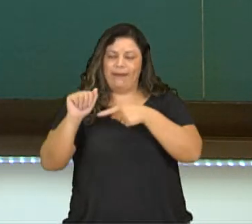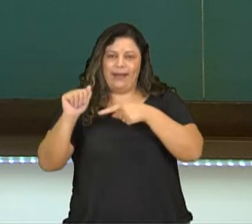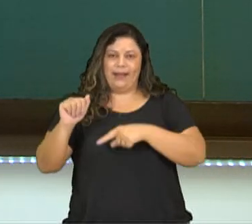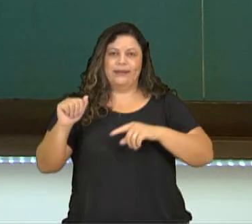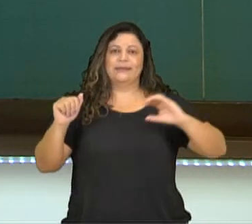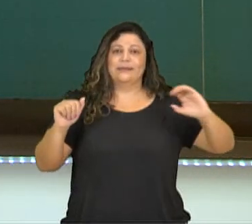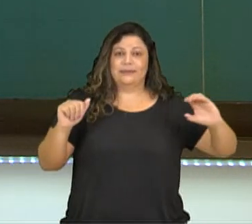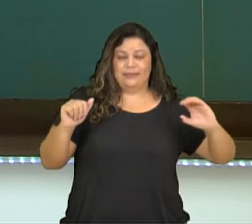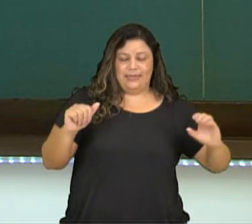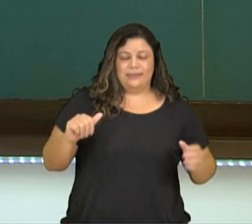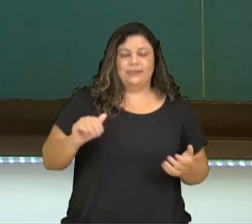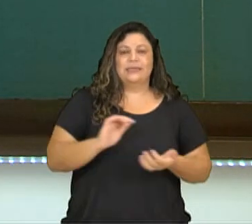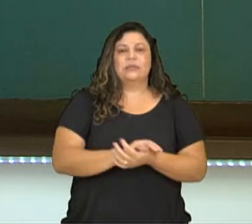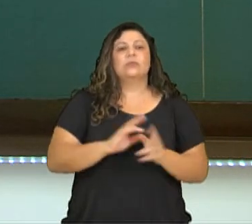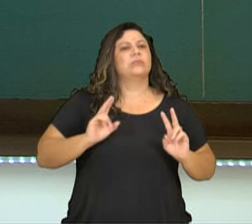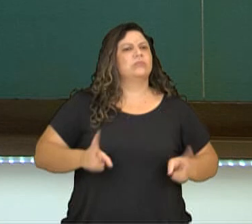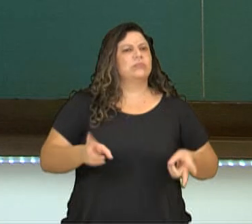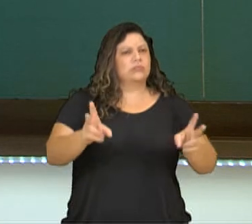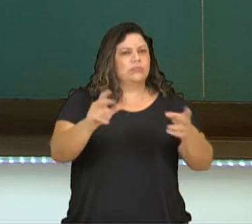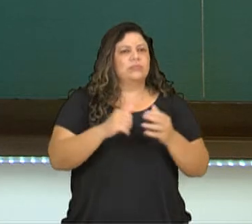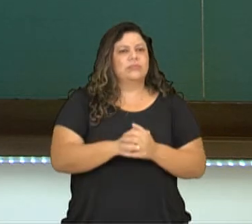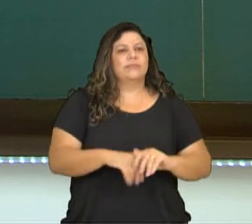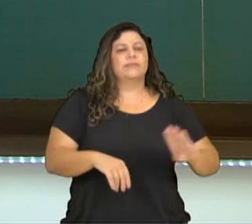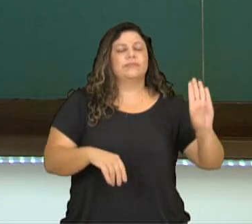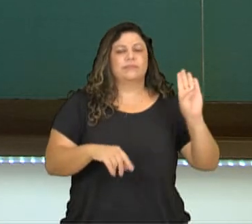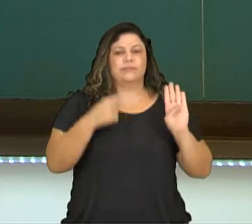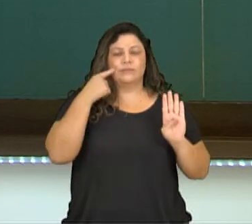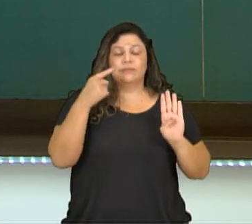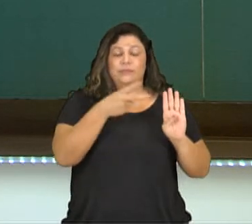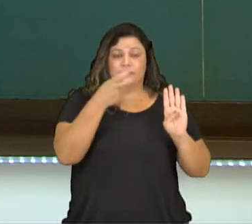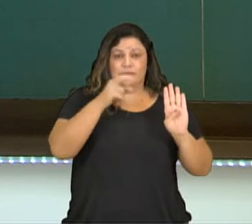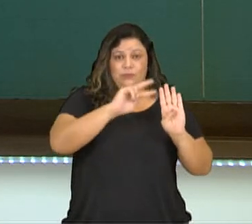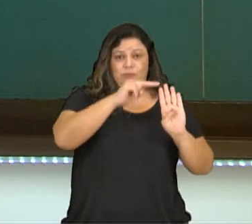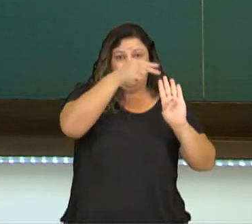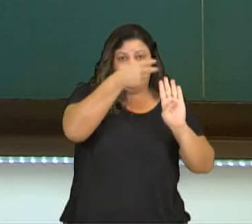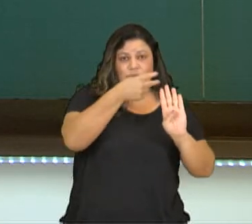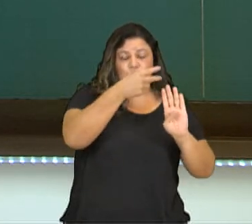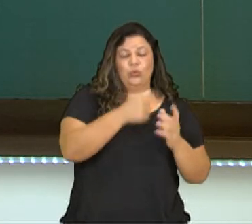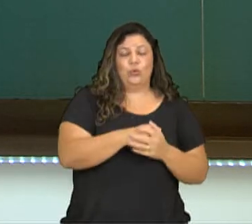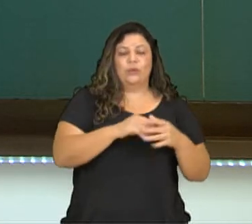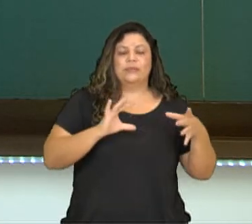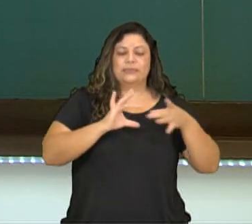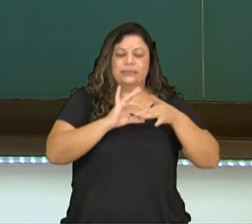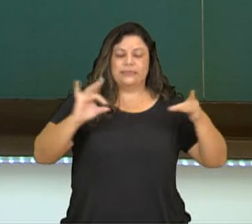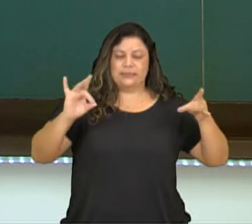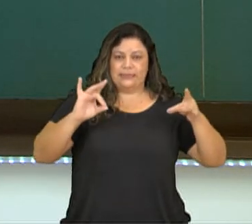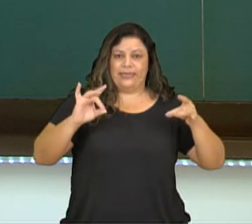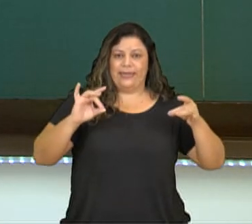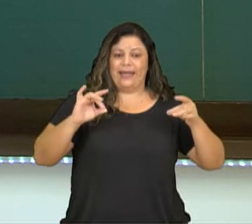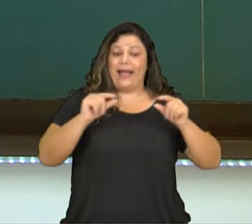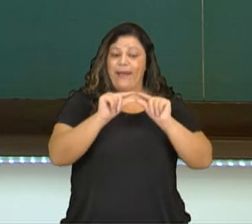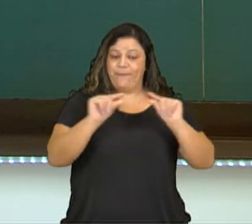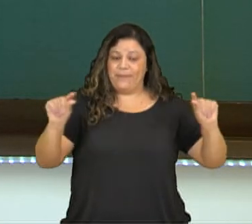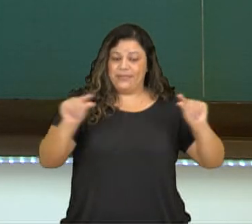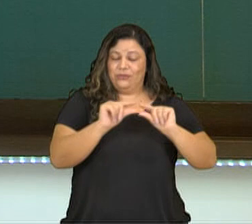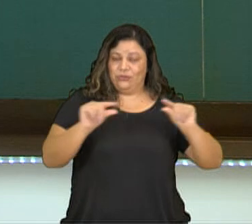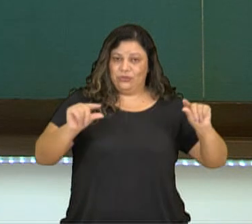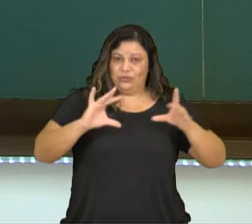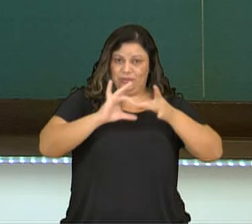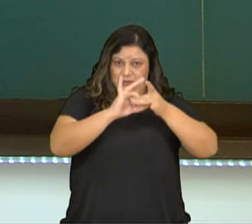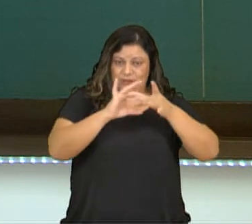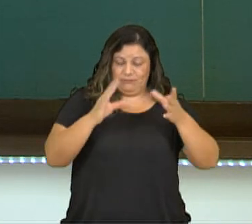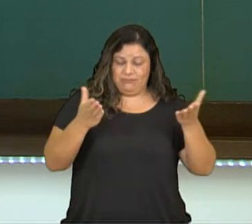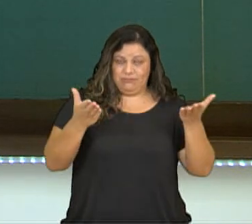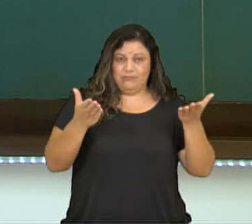ainda, então, na continuação, a relação métrica que vai envolver